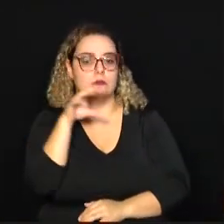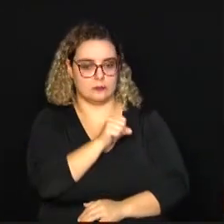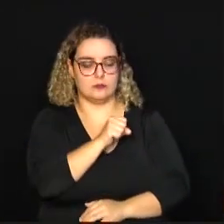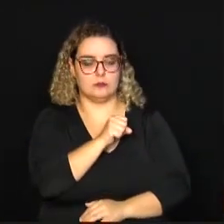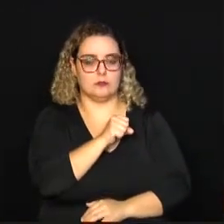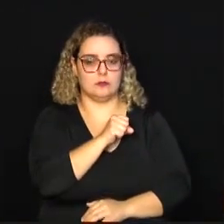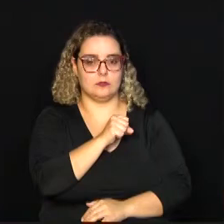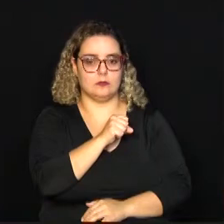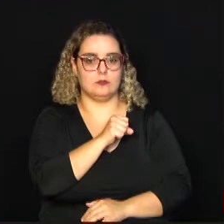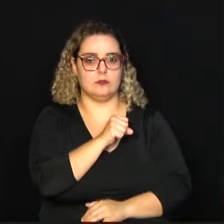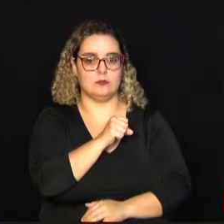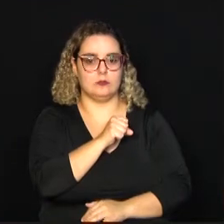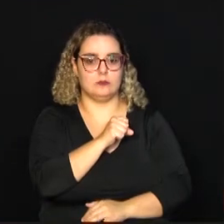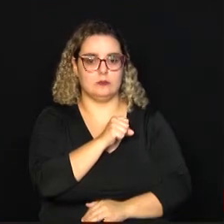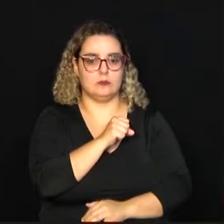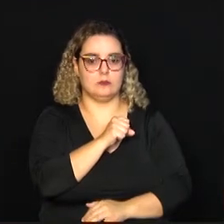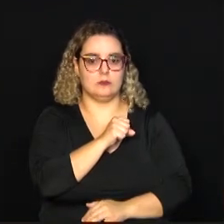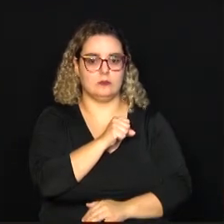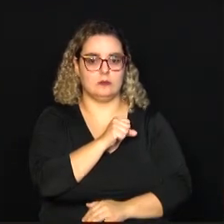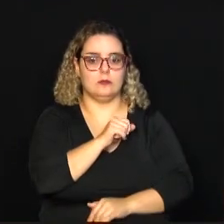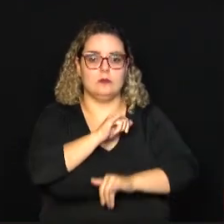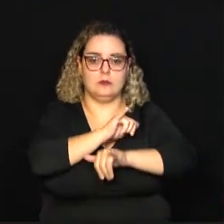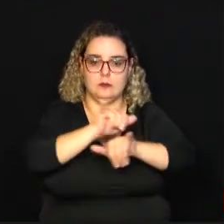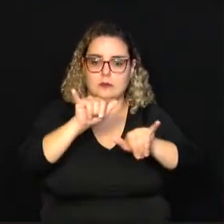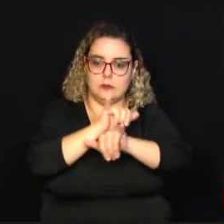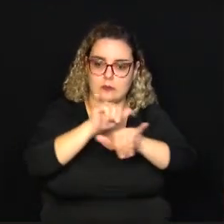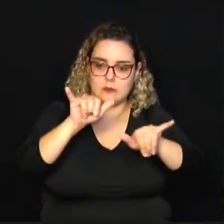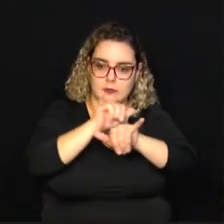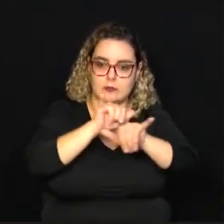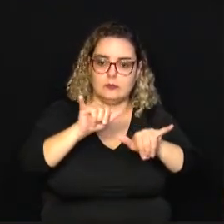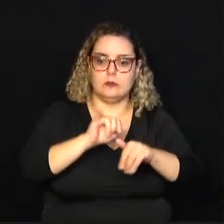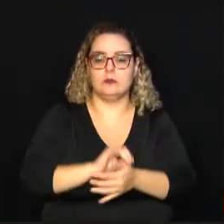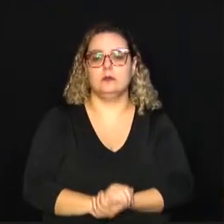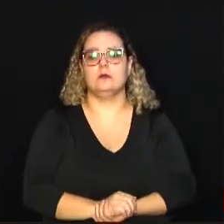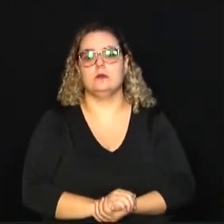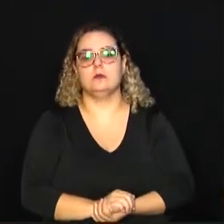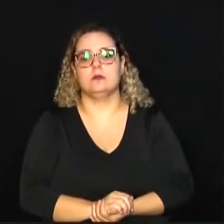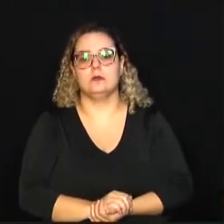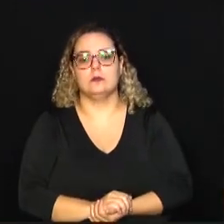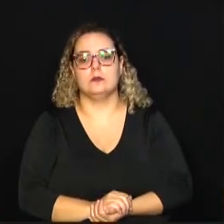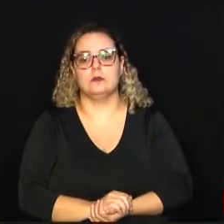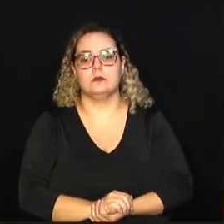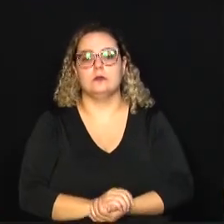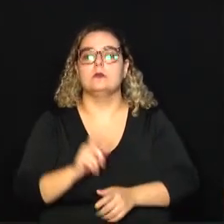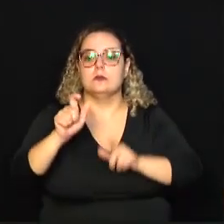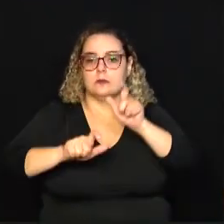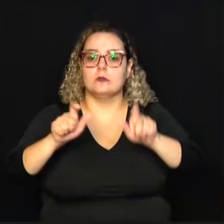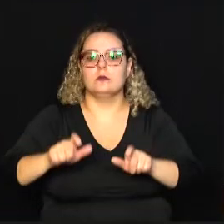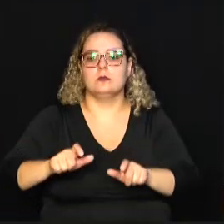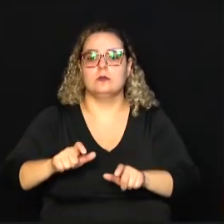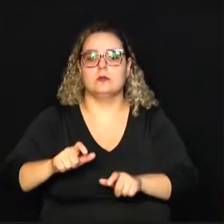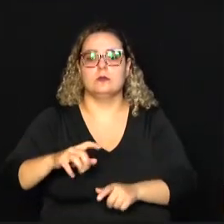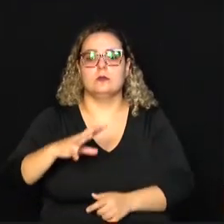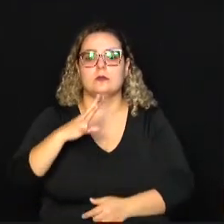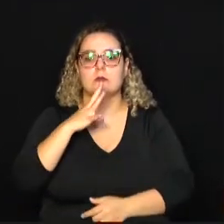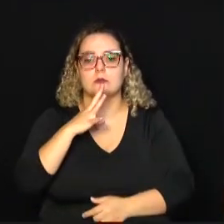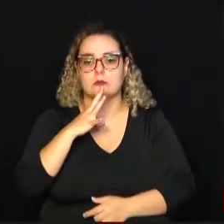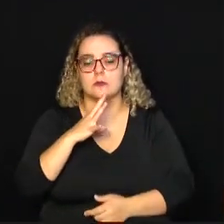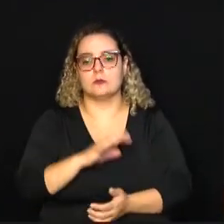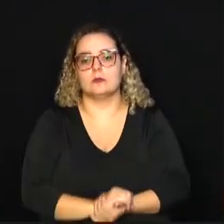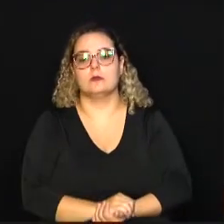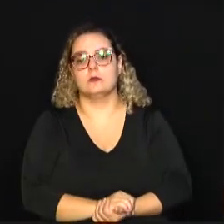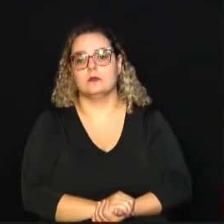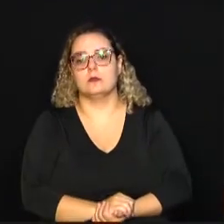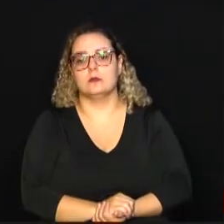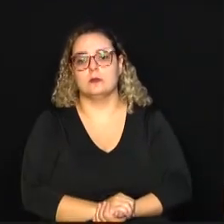estar publicizando esse projeto de lei, até para a população ter conhecimento, tá?